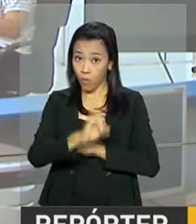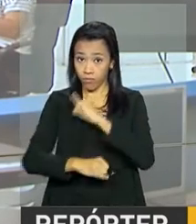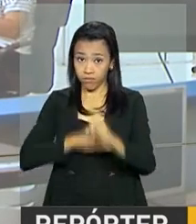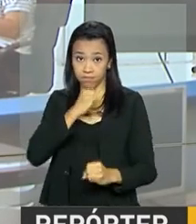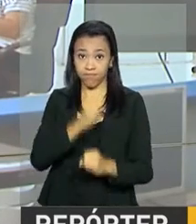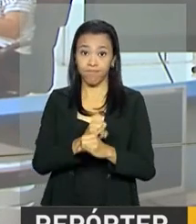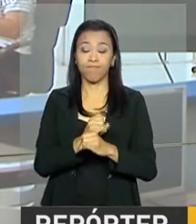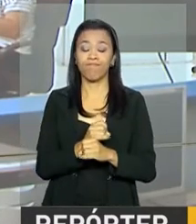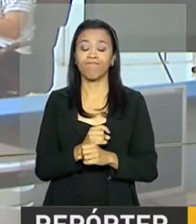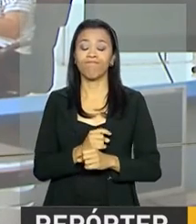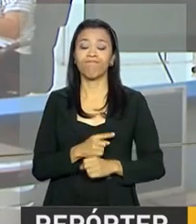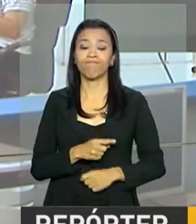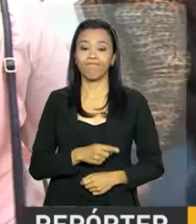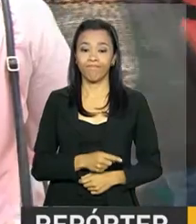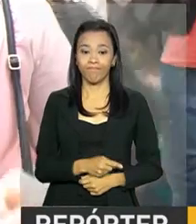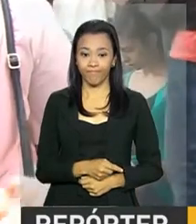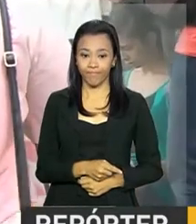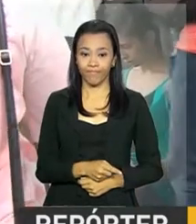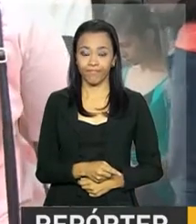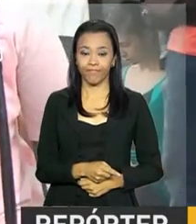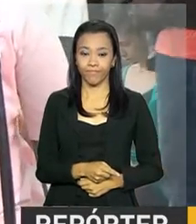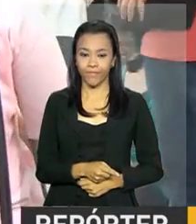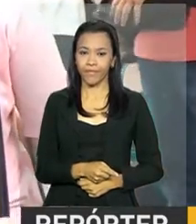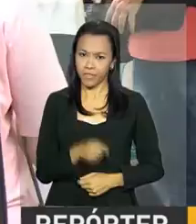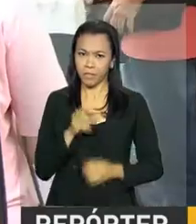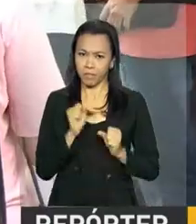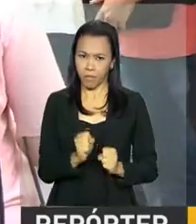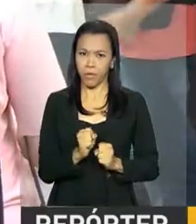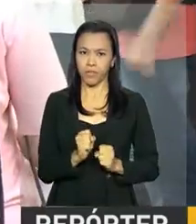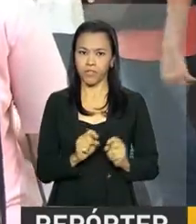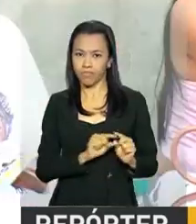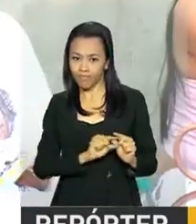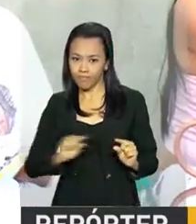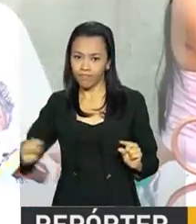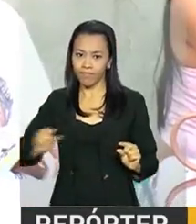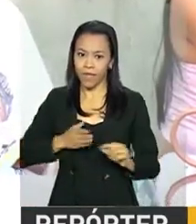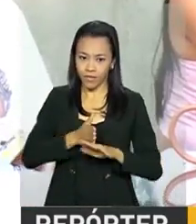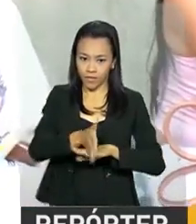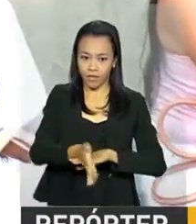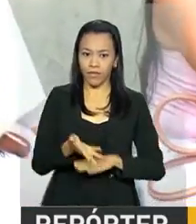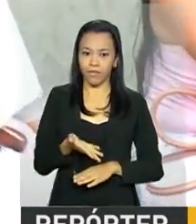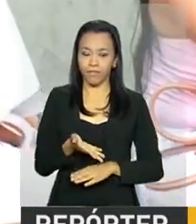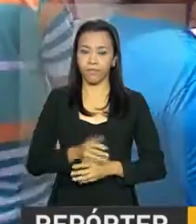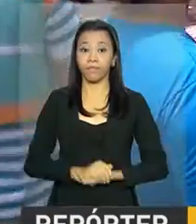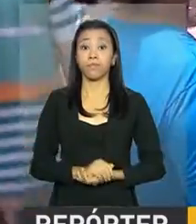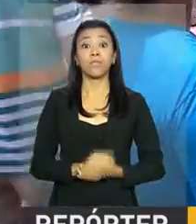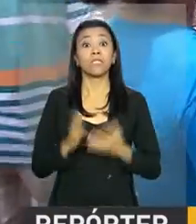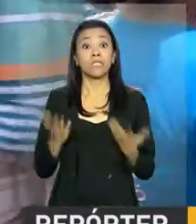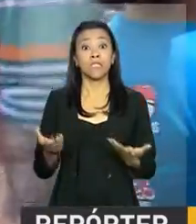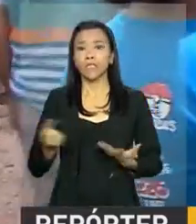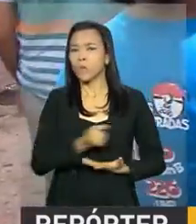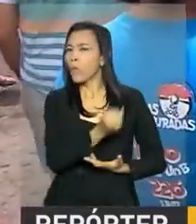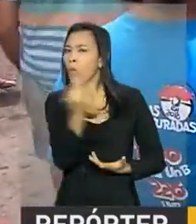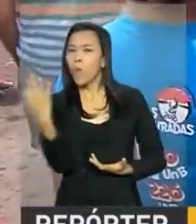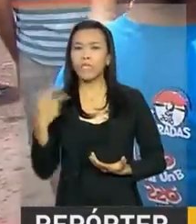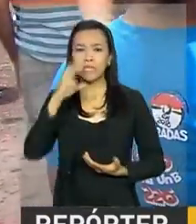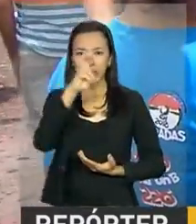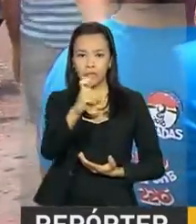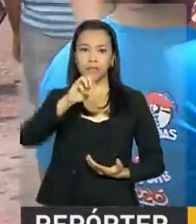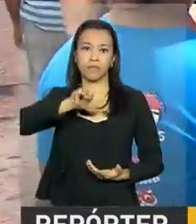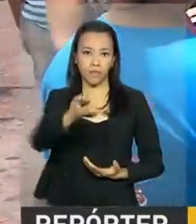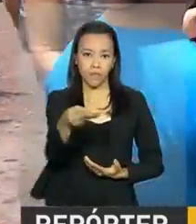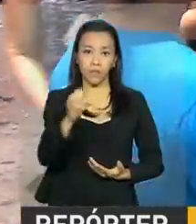na internet no endereço que aparece na tela inep.gov.br ao todo 5 milhões e